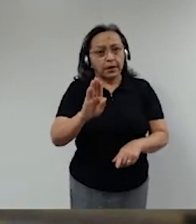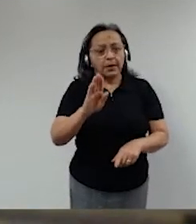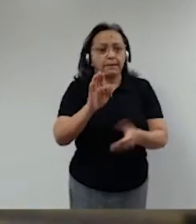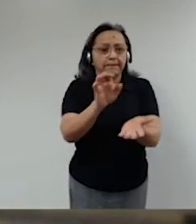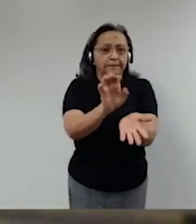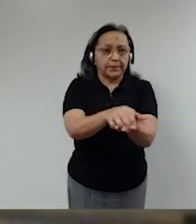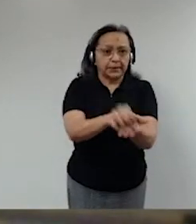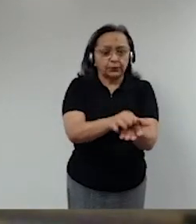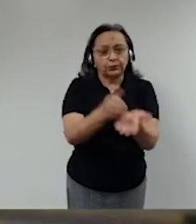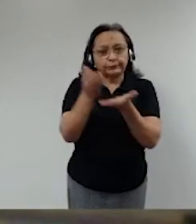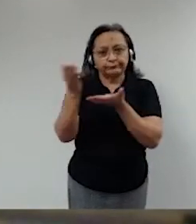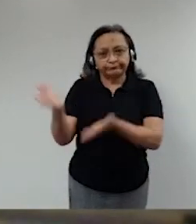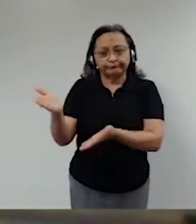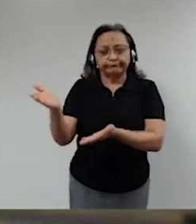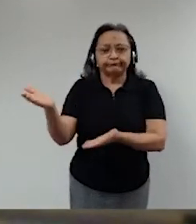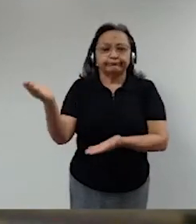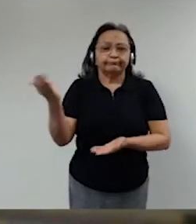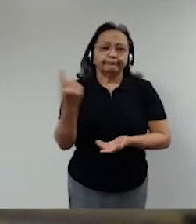Diógenes.